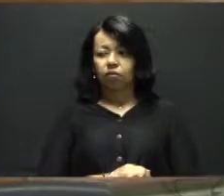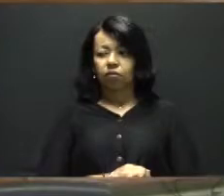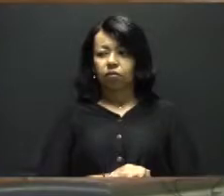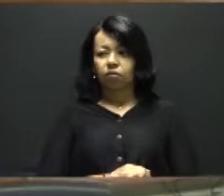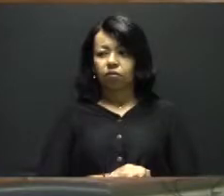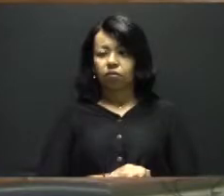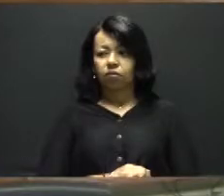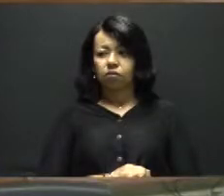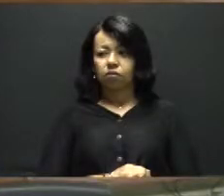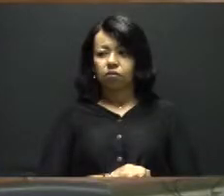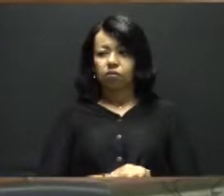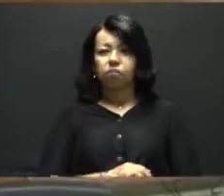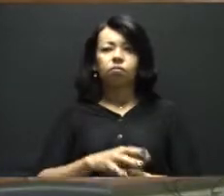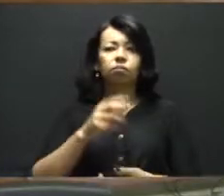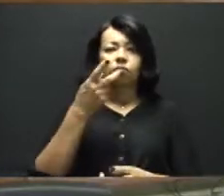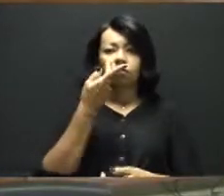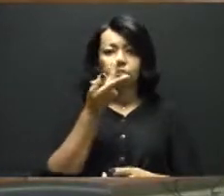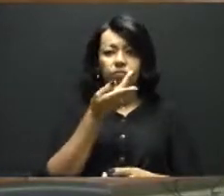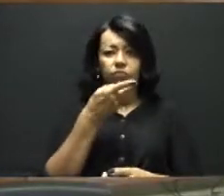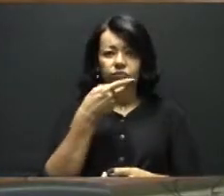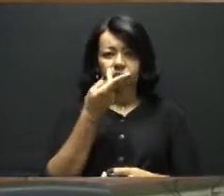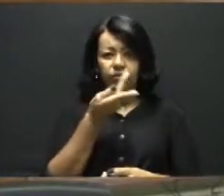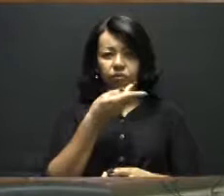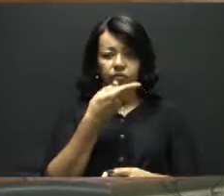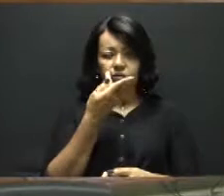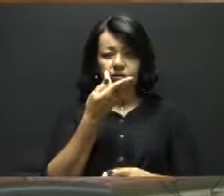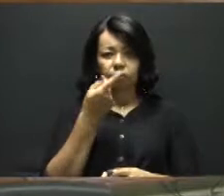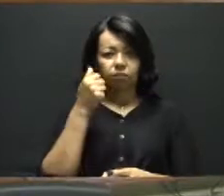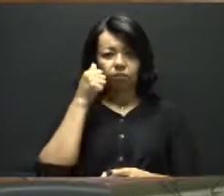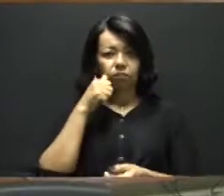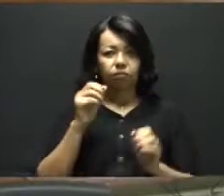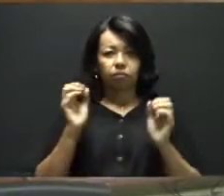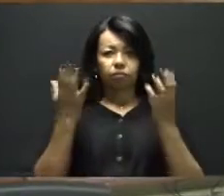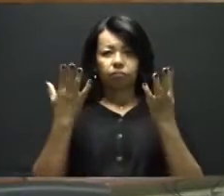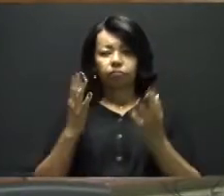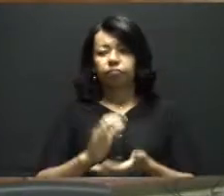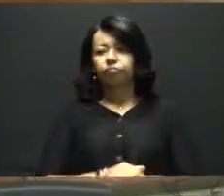vamos se da palavra a homenageada